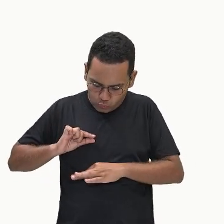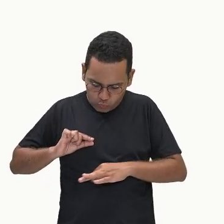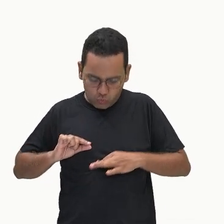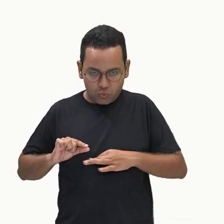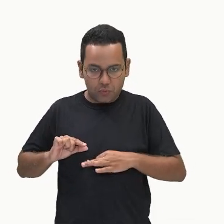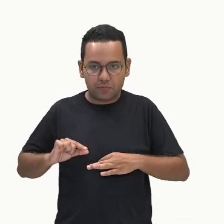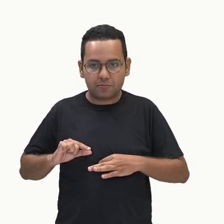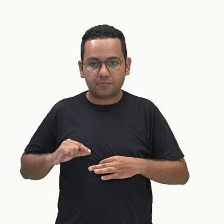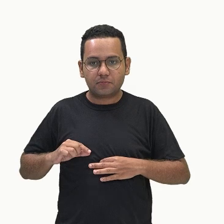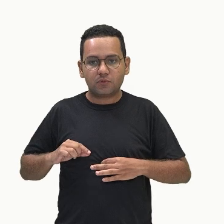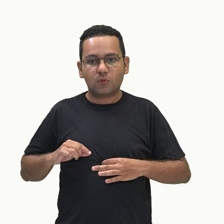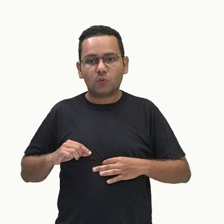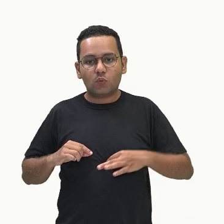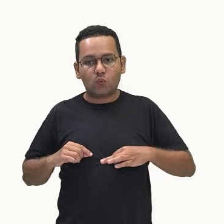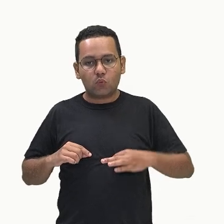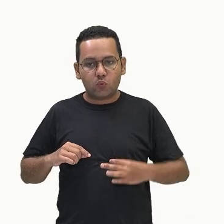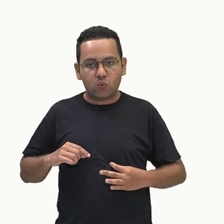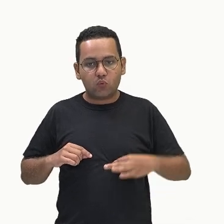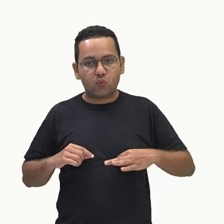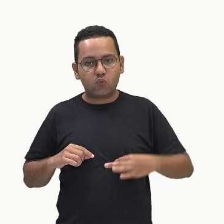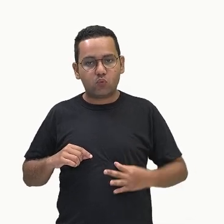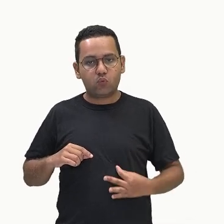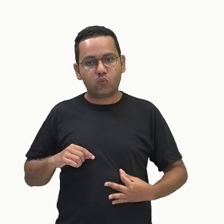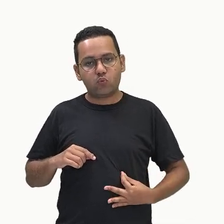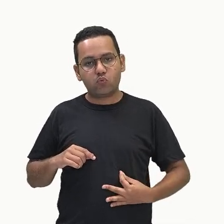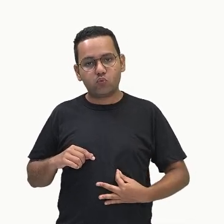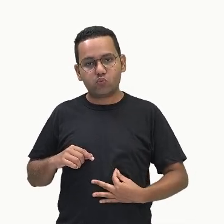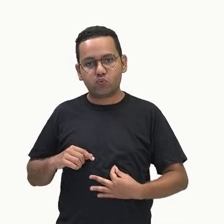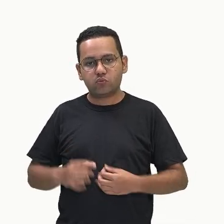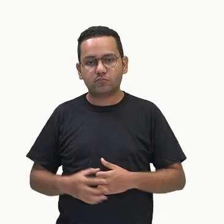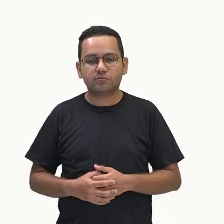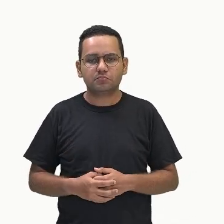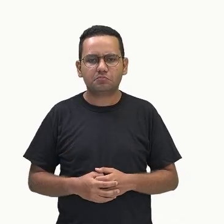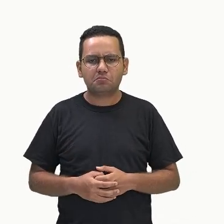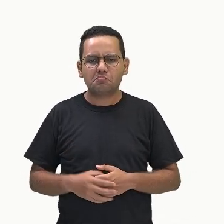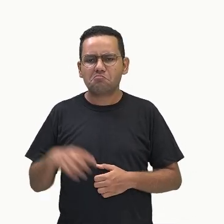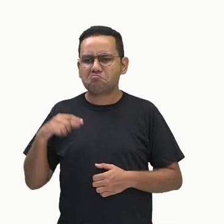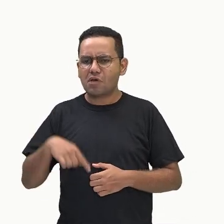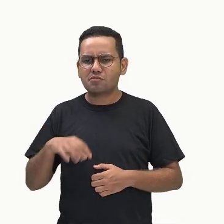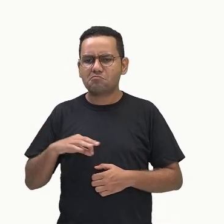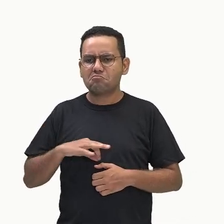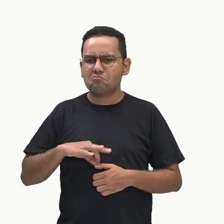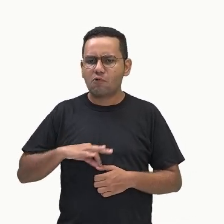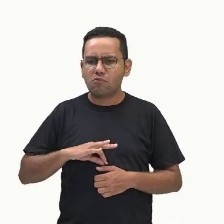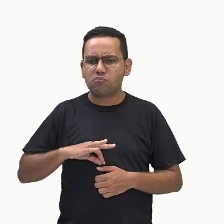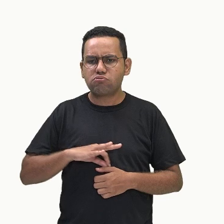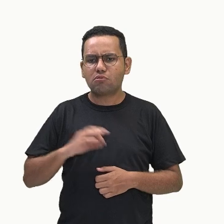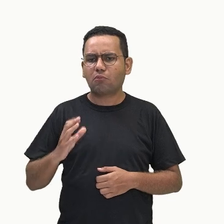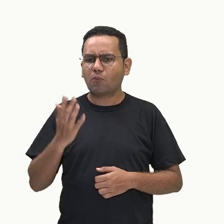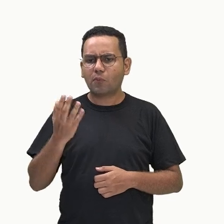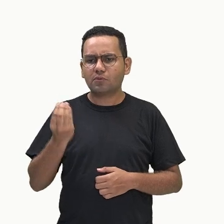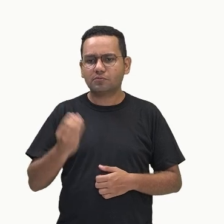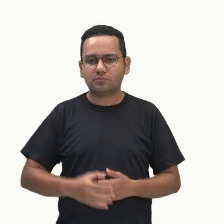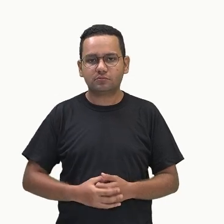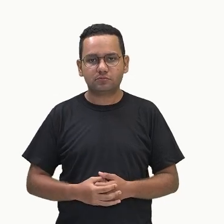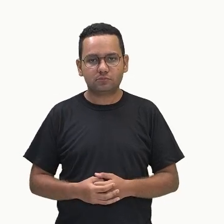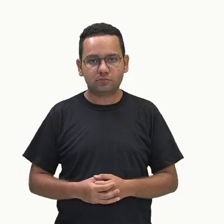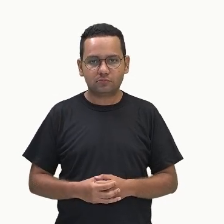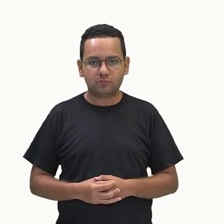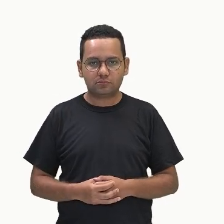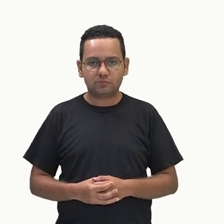óvulo na tuba uterina. Quando que isso ocorre, professora? Por volta